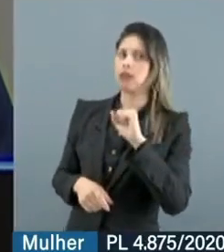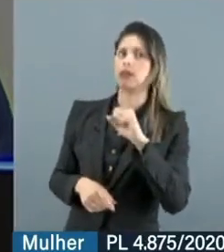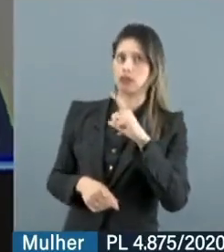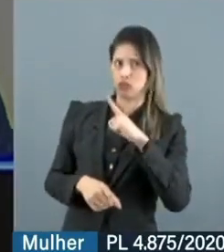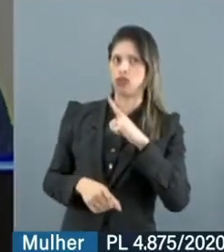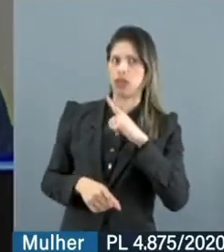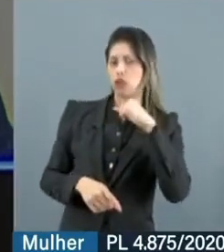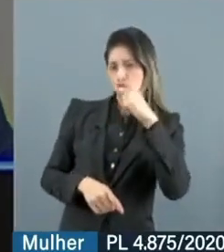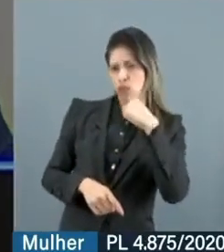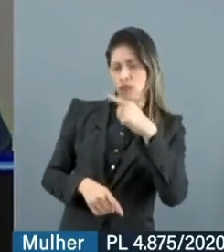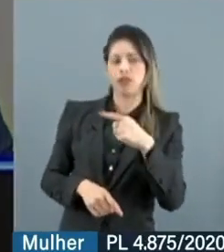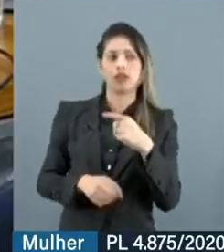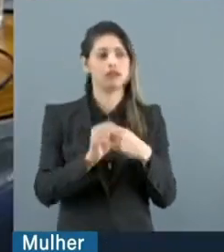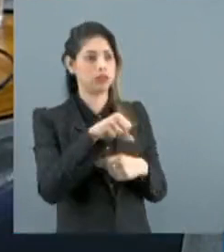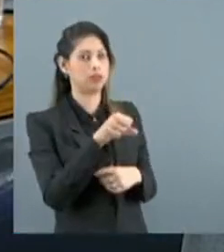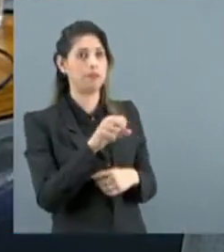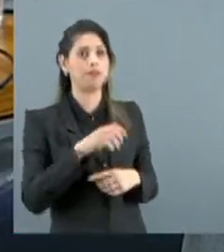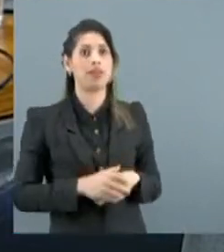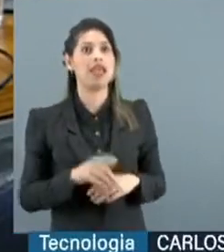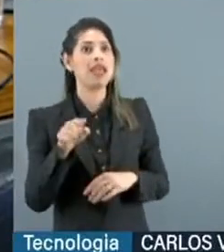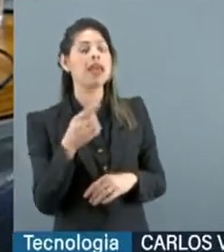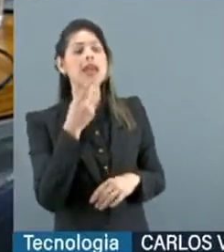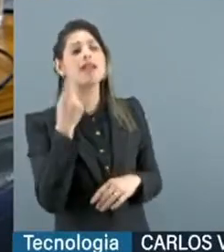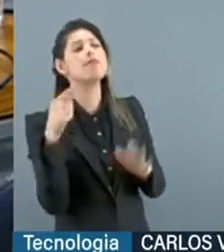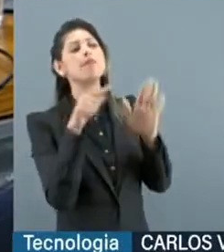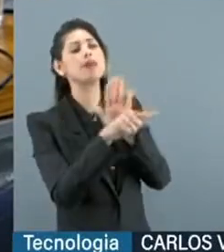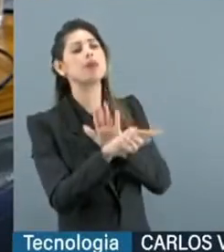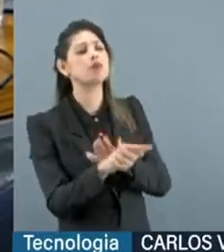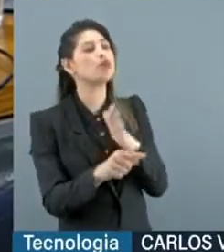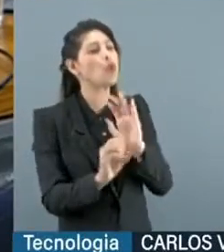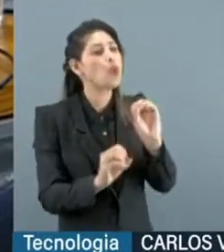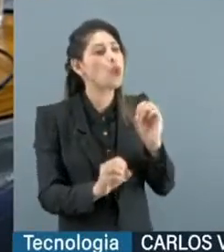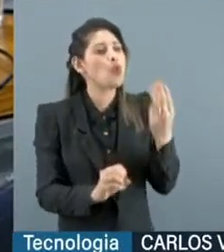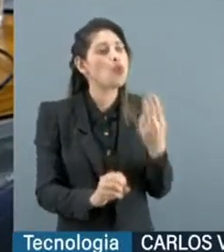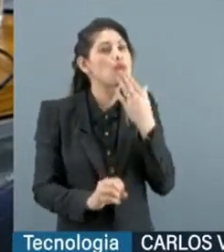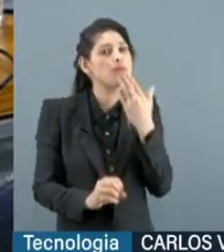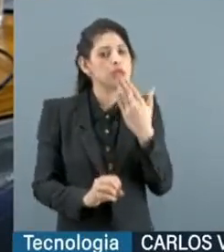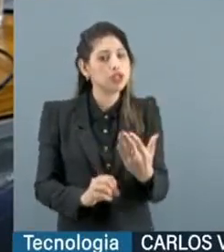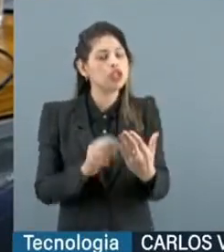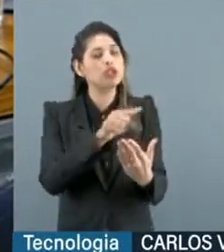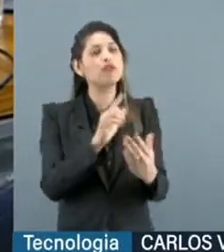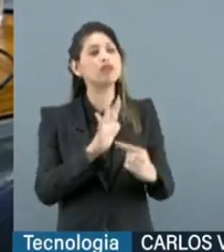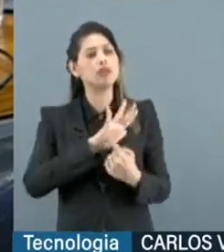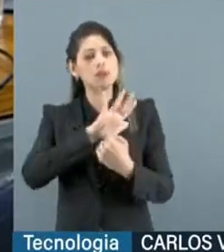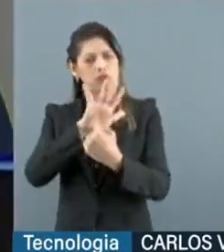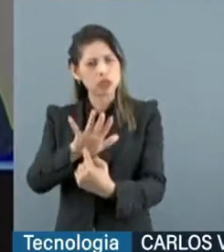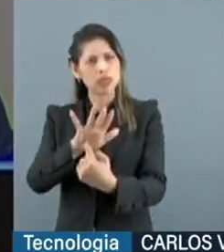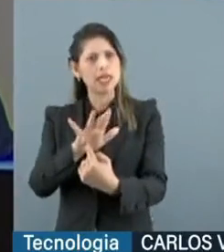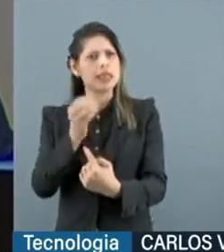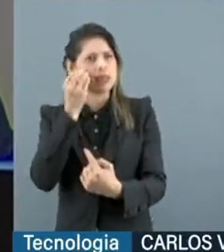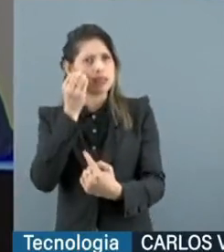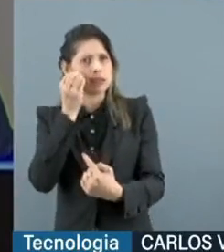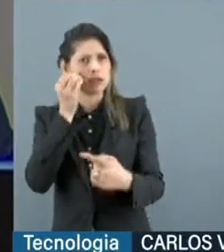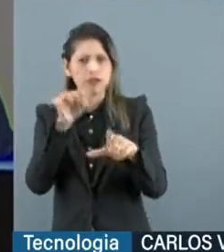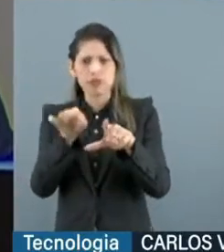ele. Sim. Ele chegou a insinuar, ou perguntar, ou pedir para que você pudesse demonstrar isso invadindo urnas?